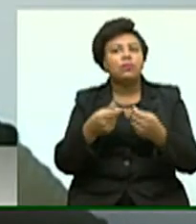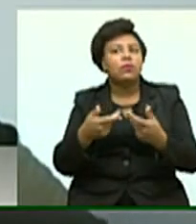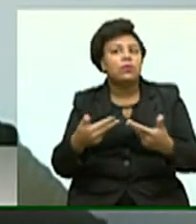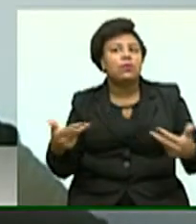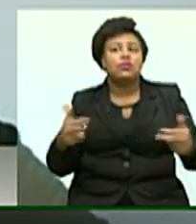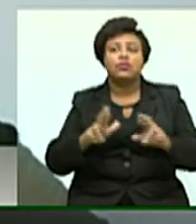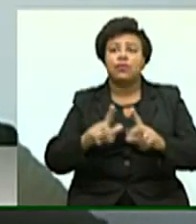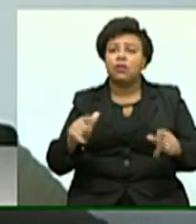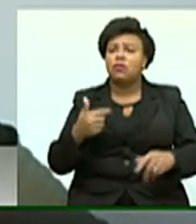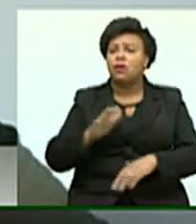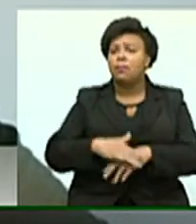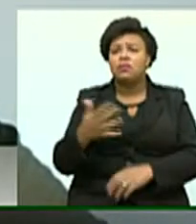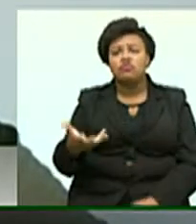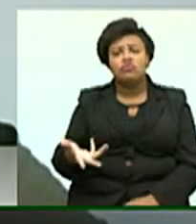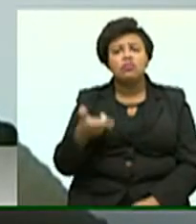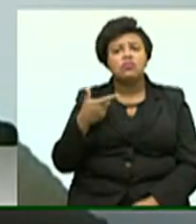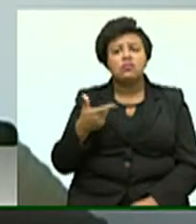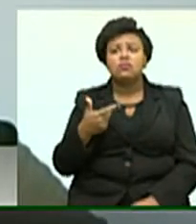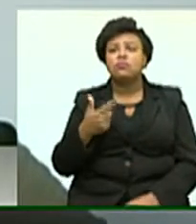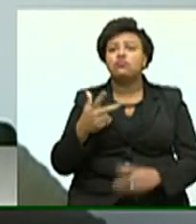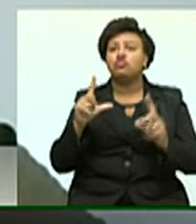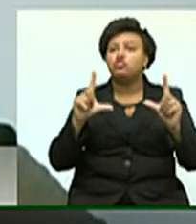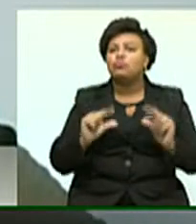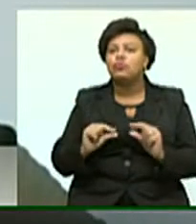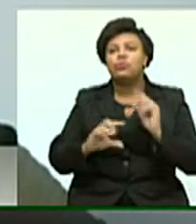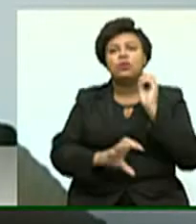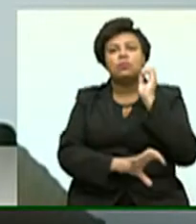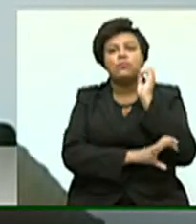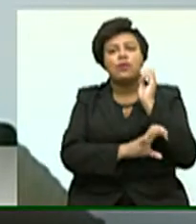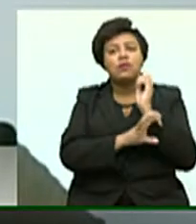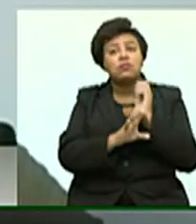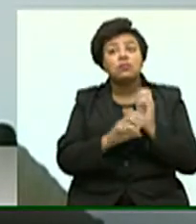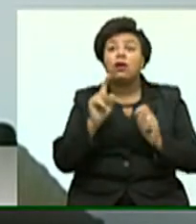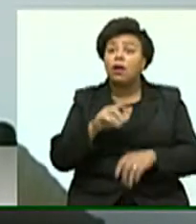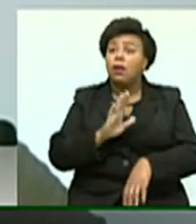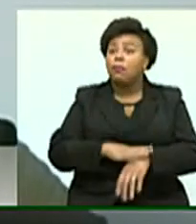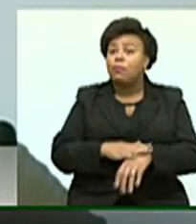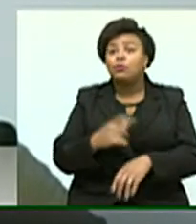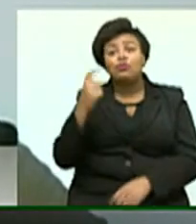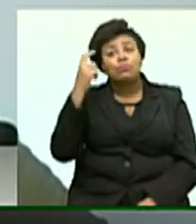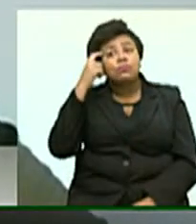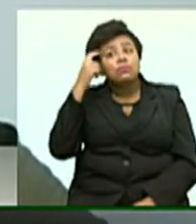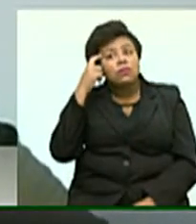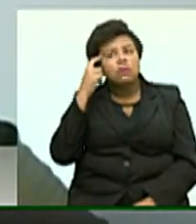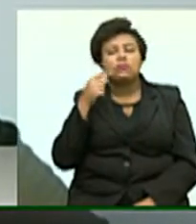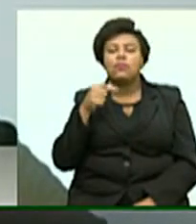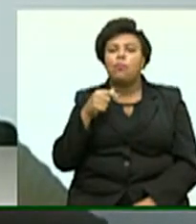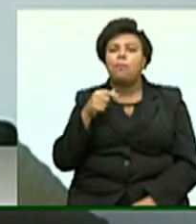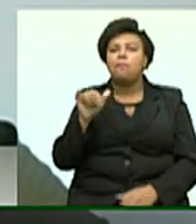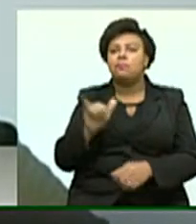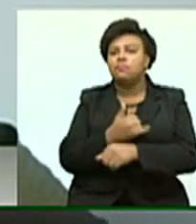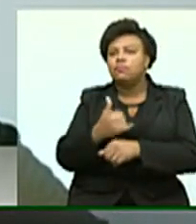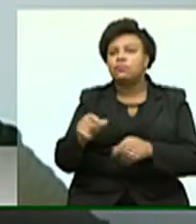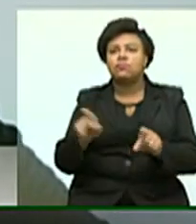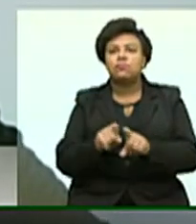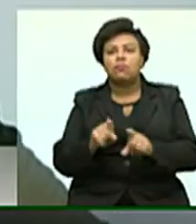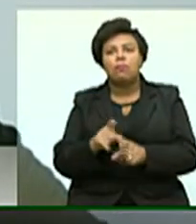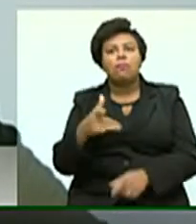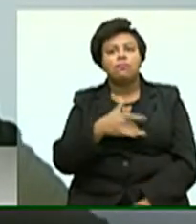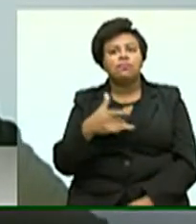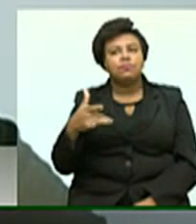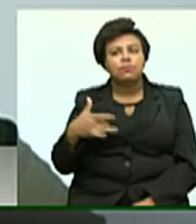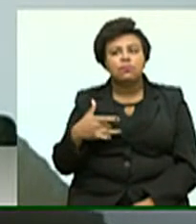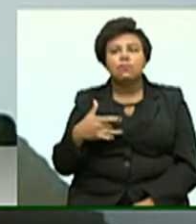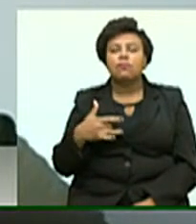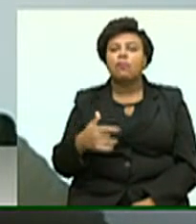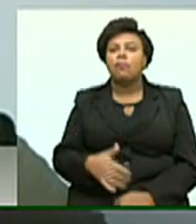diferentes, agilizado, desburocratizado, acho que é o momento da gente pensar algo nesse sentido também. A saúde, né, por